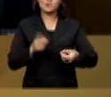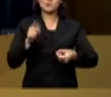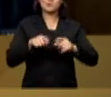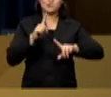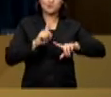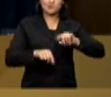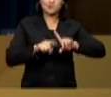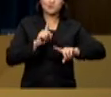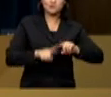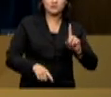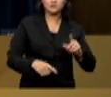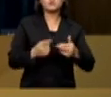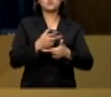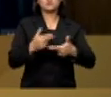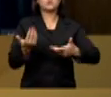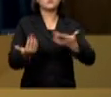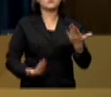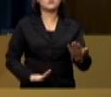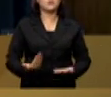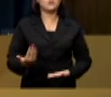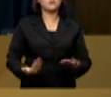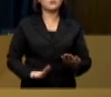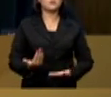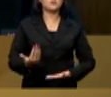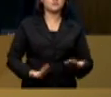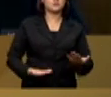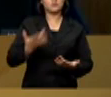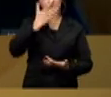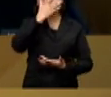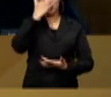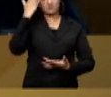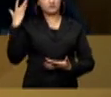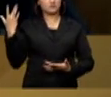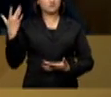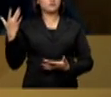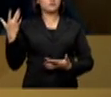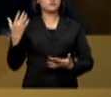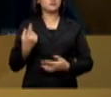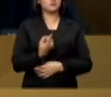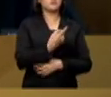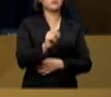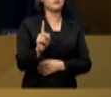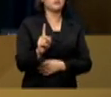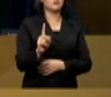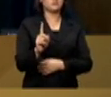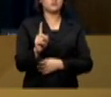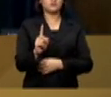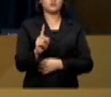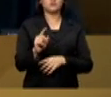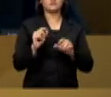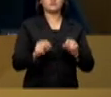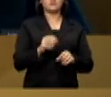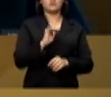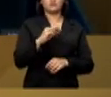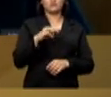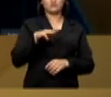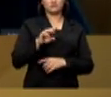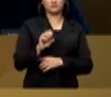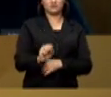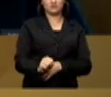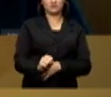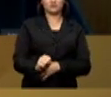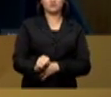bens, mercadorias e serviços a consumidor final não contribuinte do ICMS localizado em